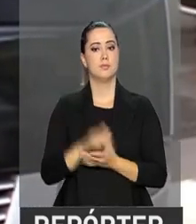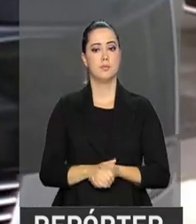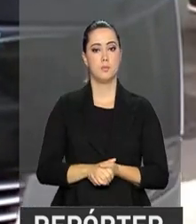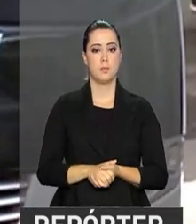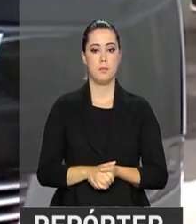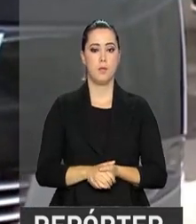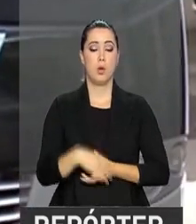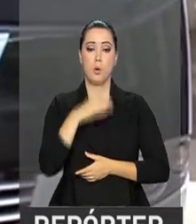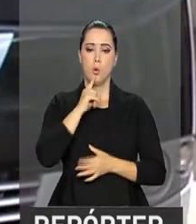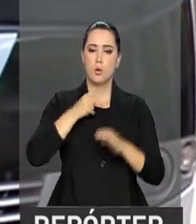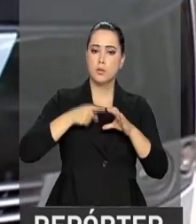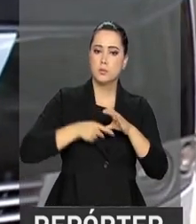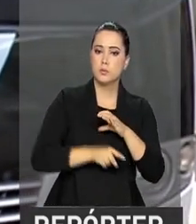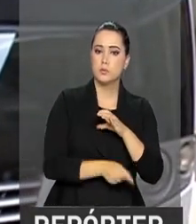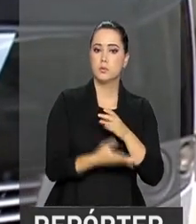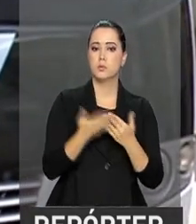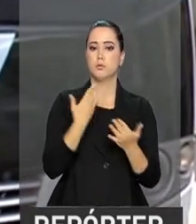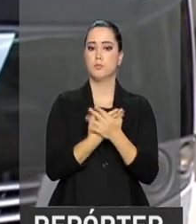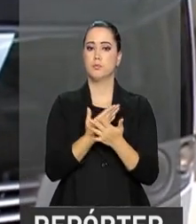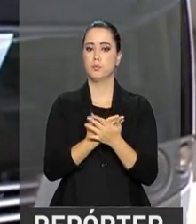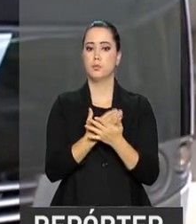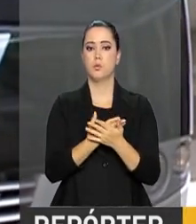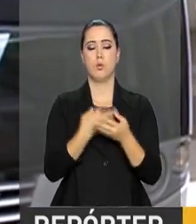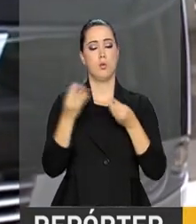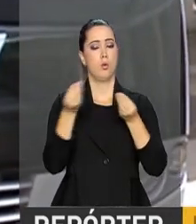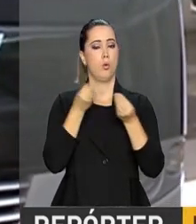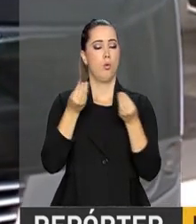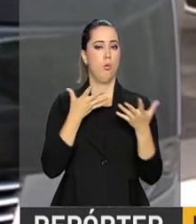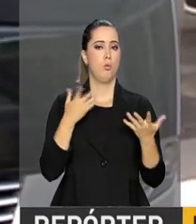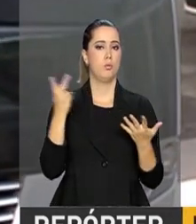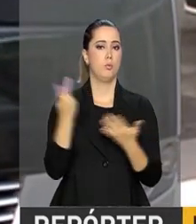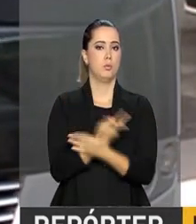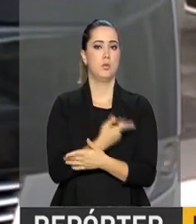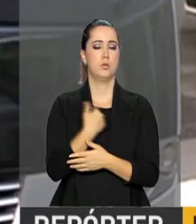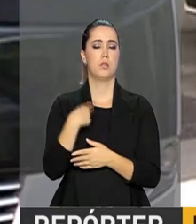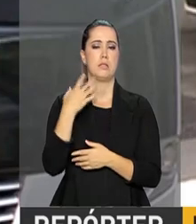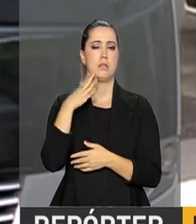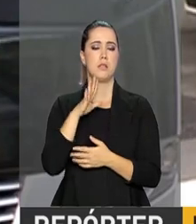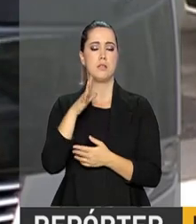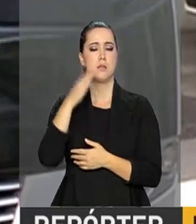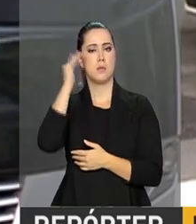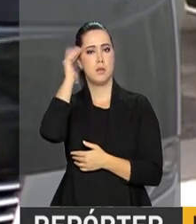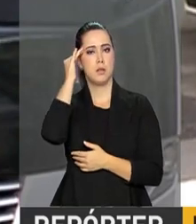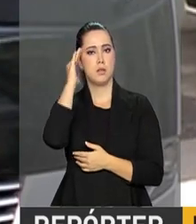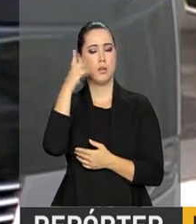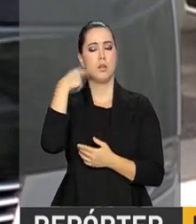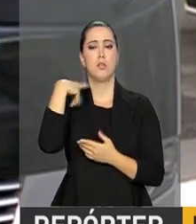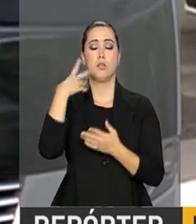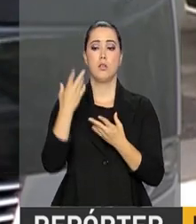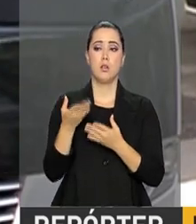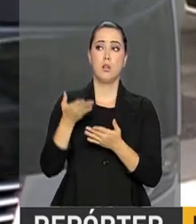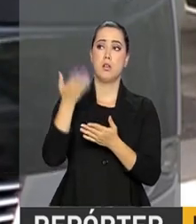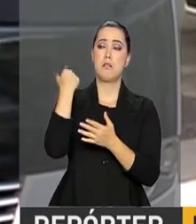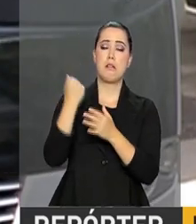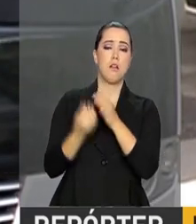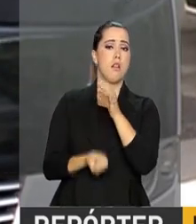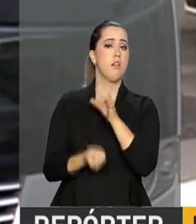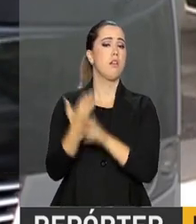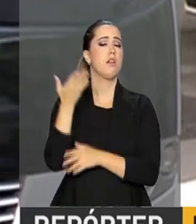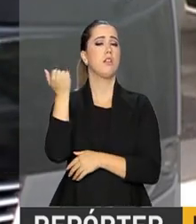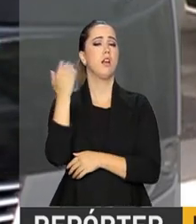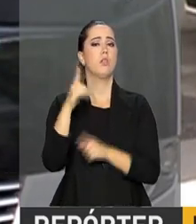essa teoria, né? E podem ver de que forma uma filosofia que surgiu no Japão